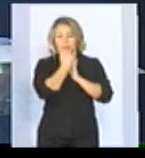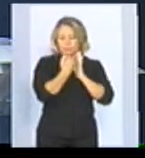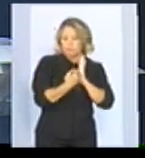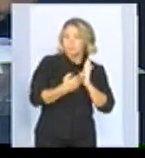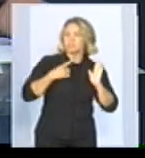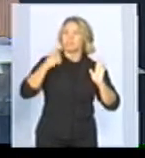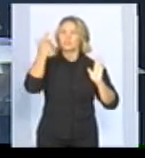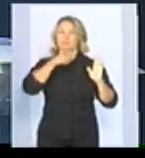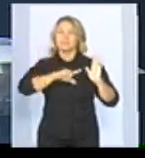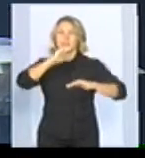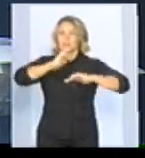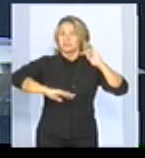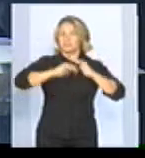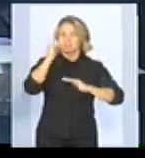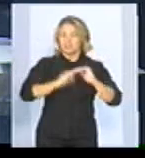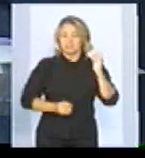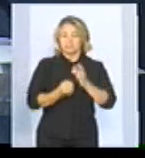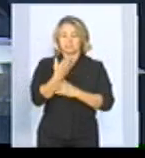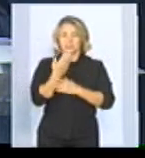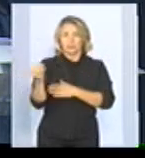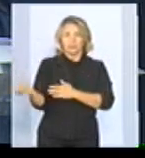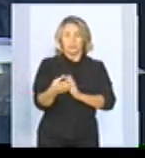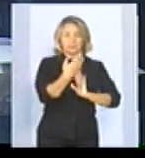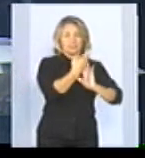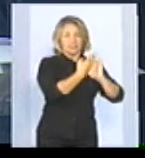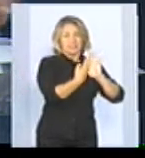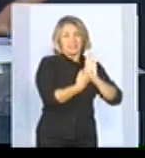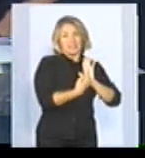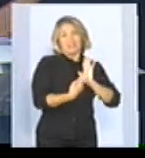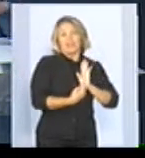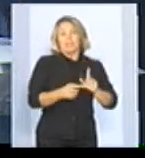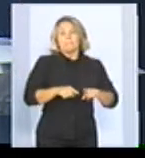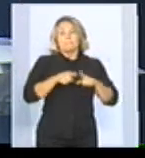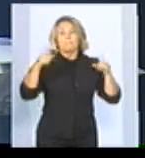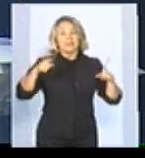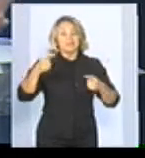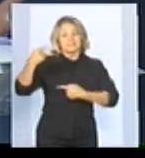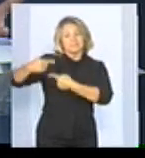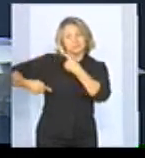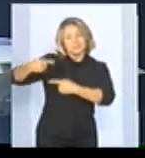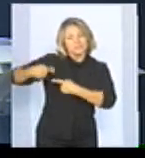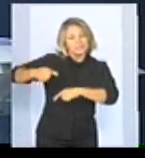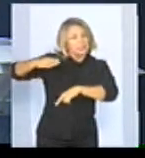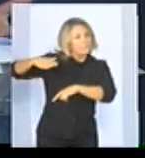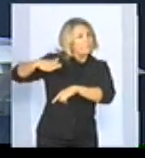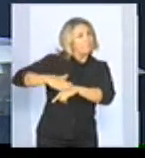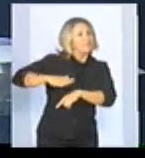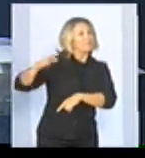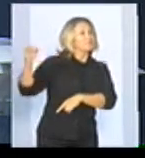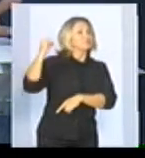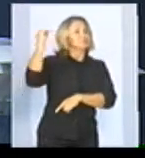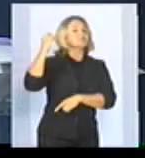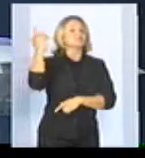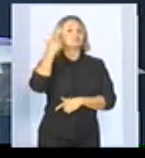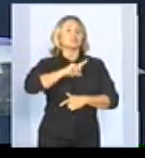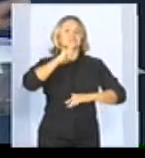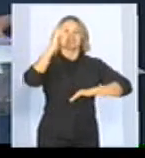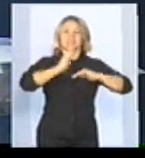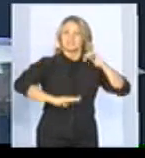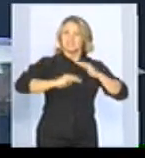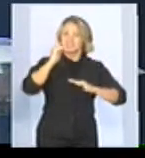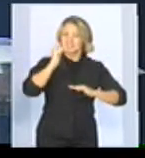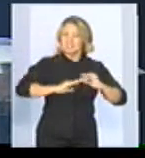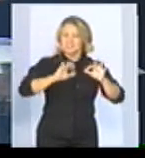qualidade é com criação de novas regras e na verdade a competição é a essência da busca da qualidade da eficiência é